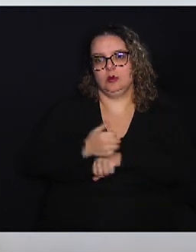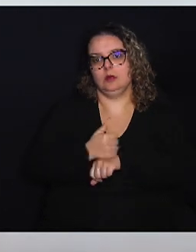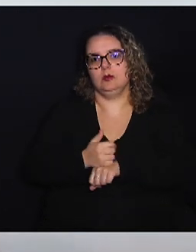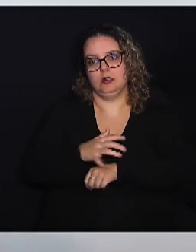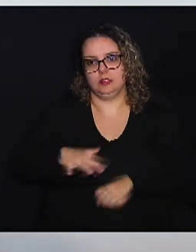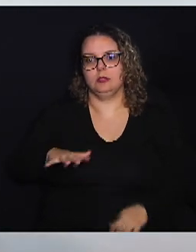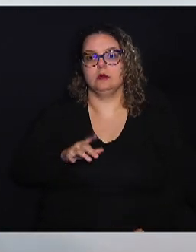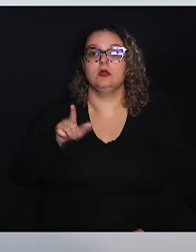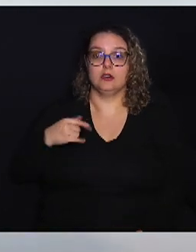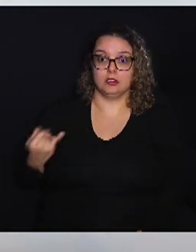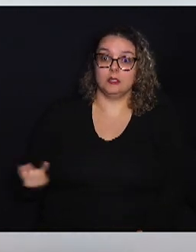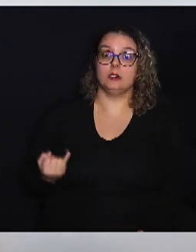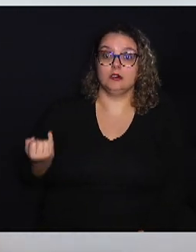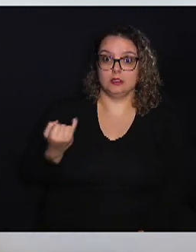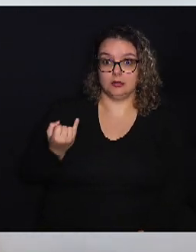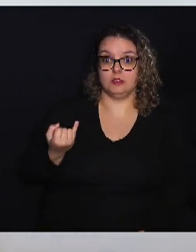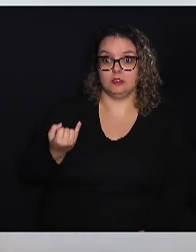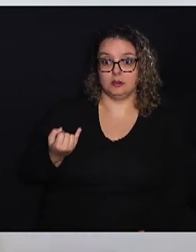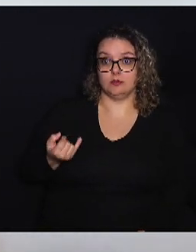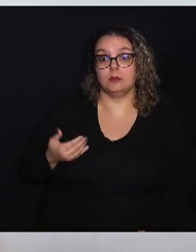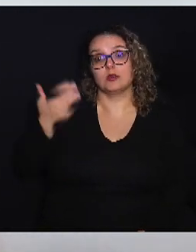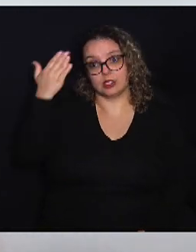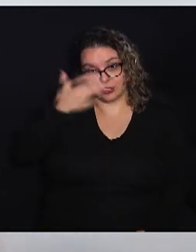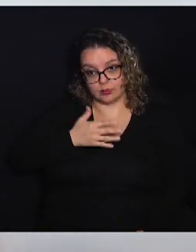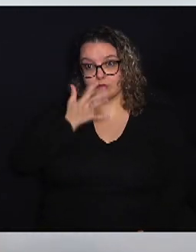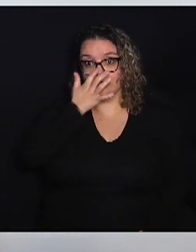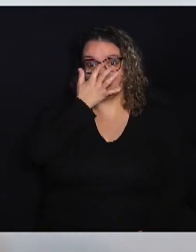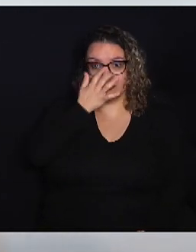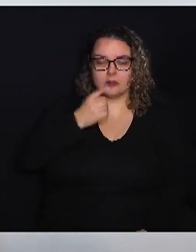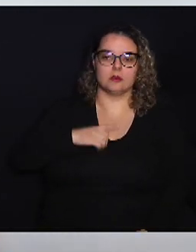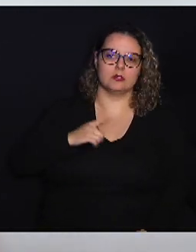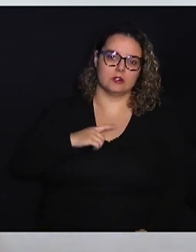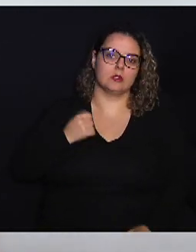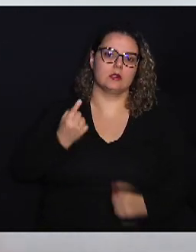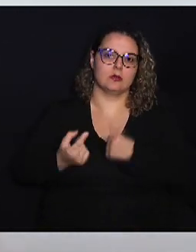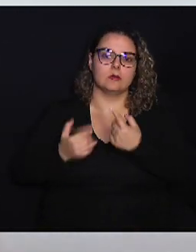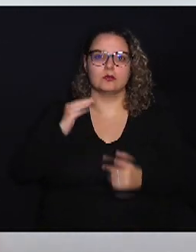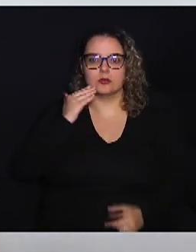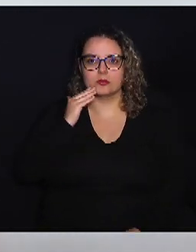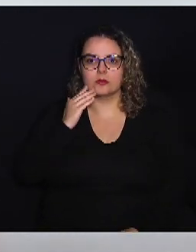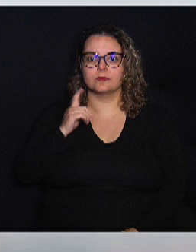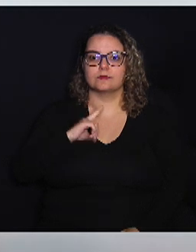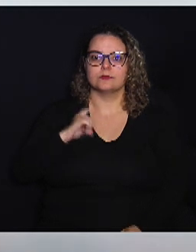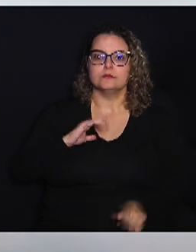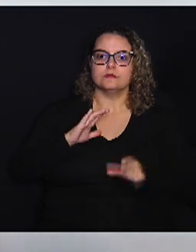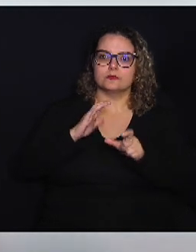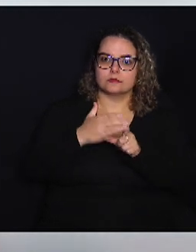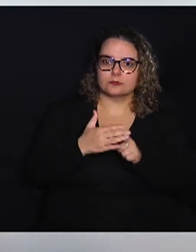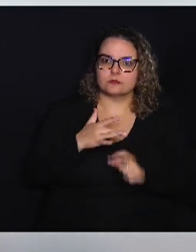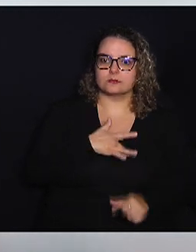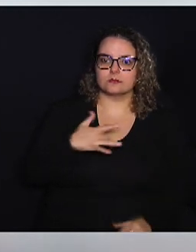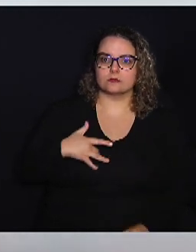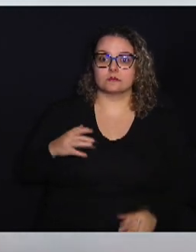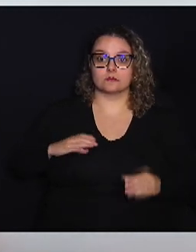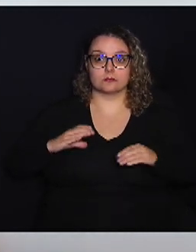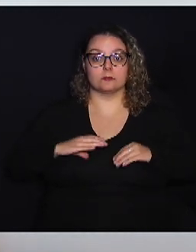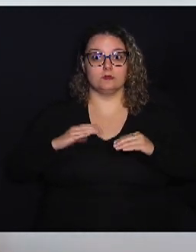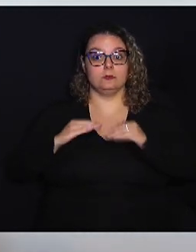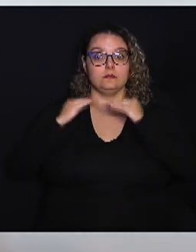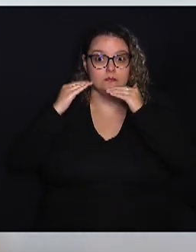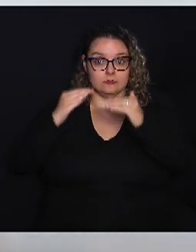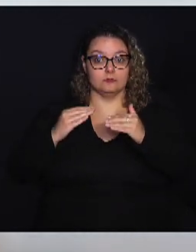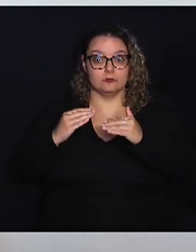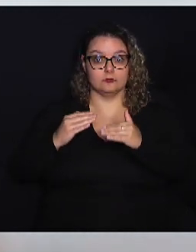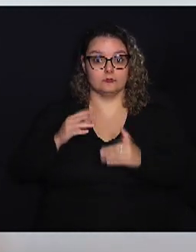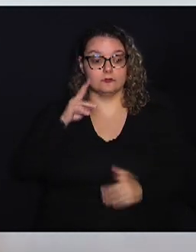muito importante, que nos atesta que existe alguma deficiência. Mas existe um termo na saúde que fala que a clínica é soberana. E a clínica é